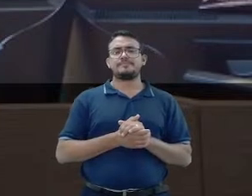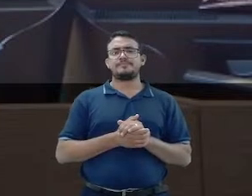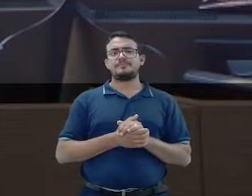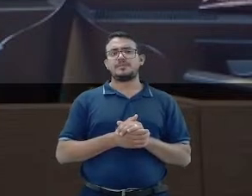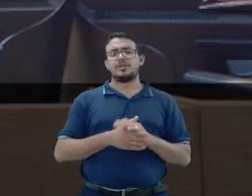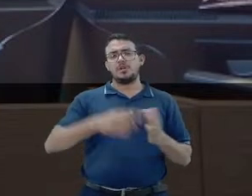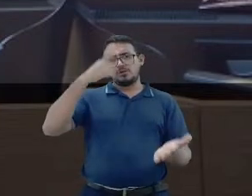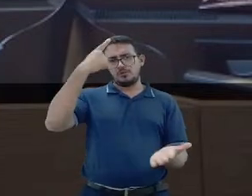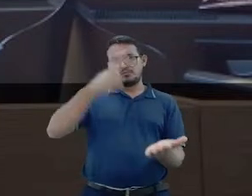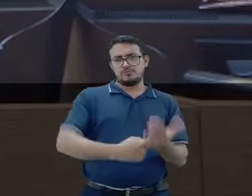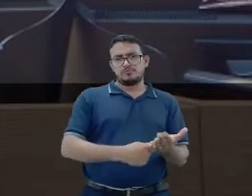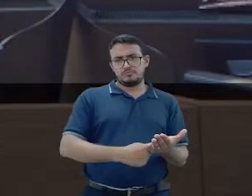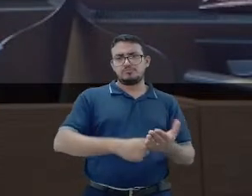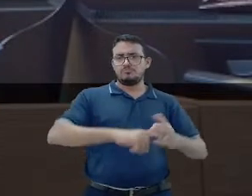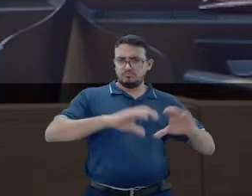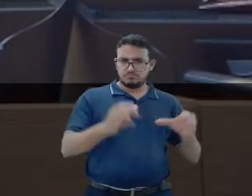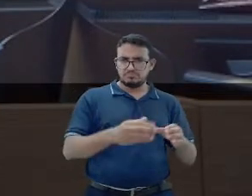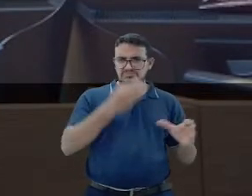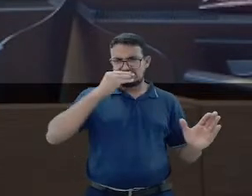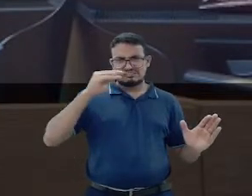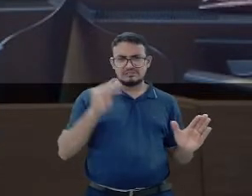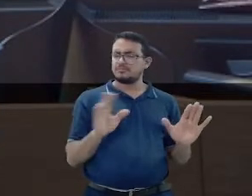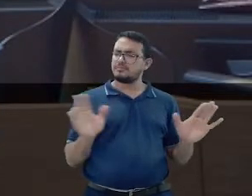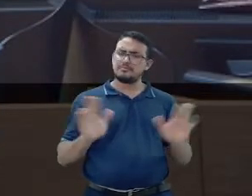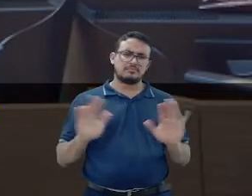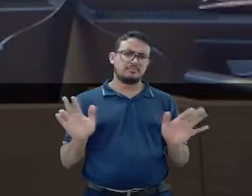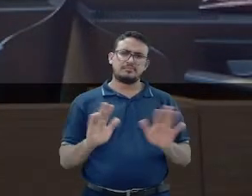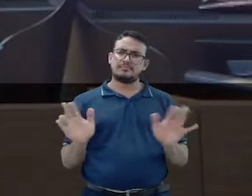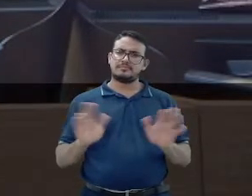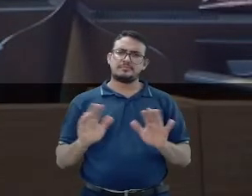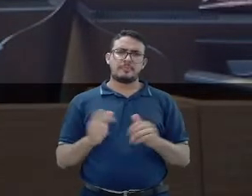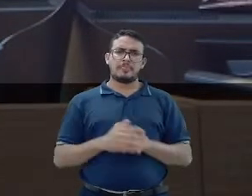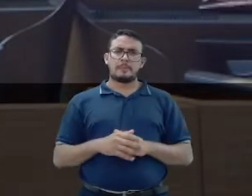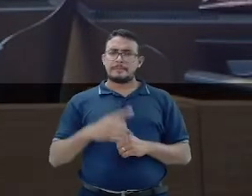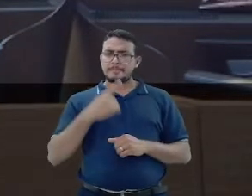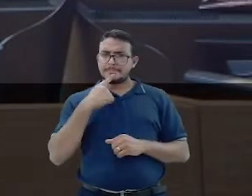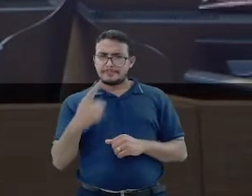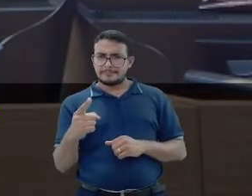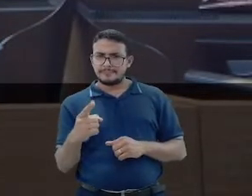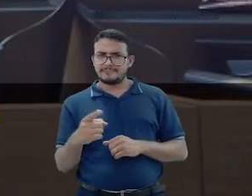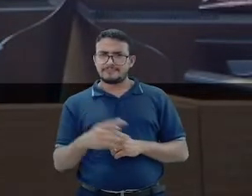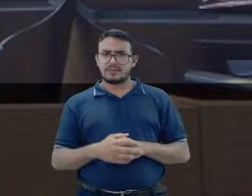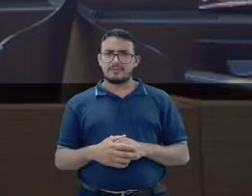acordo de compensação, consequentemente, não há que se falar em